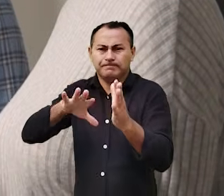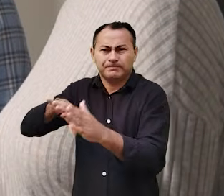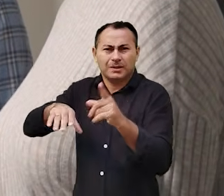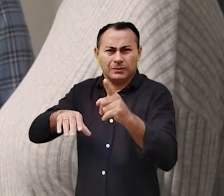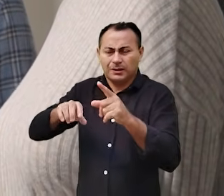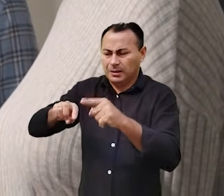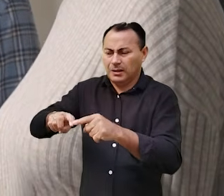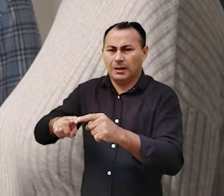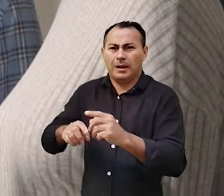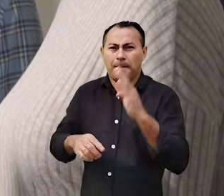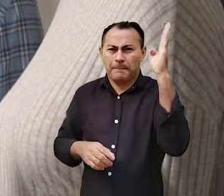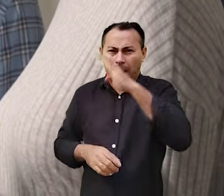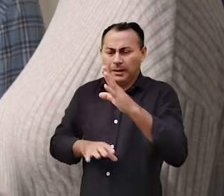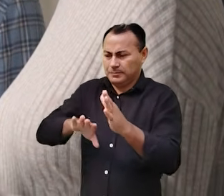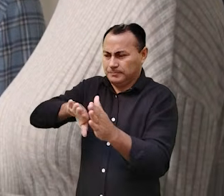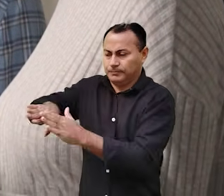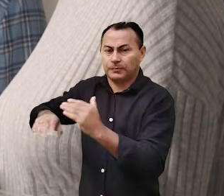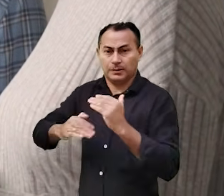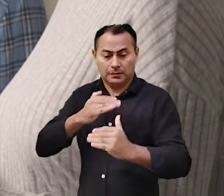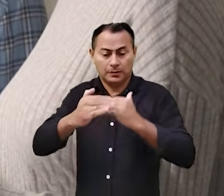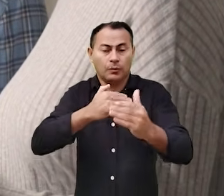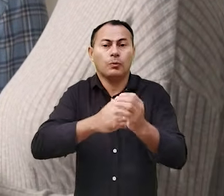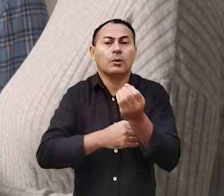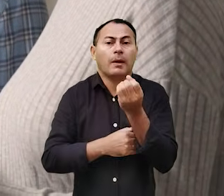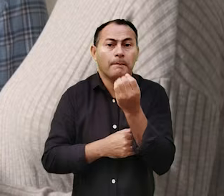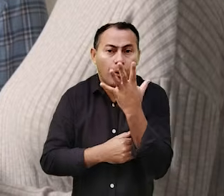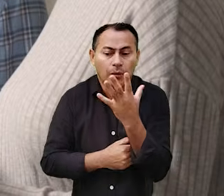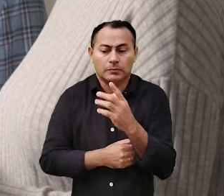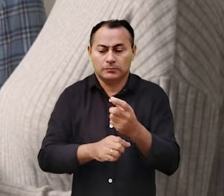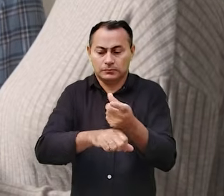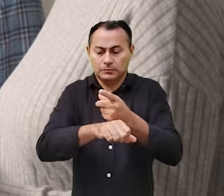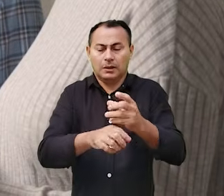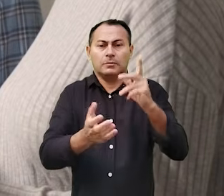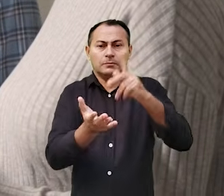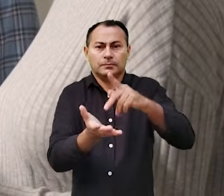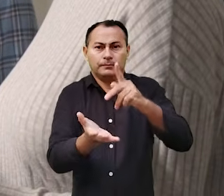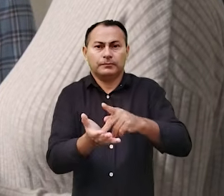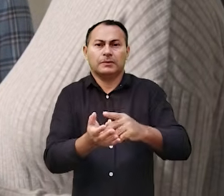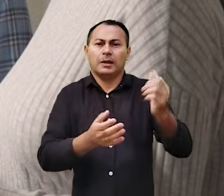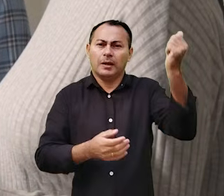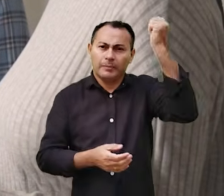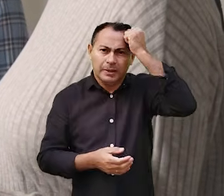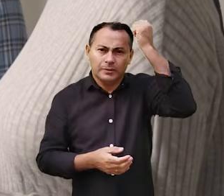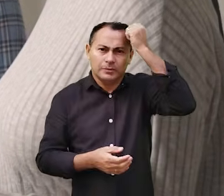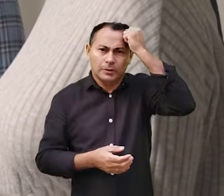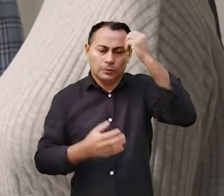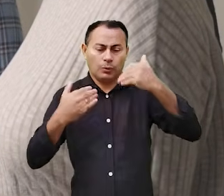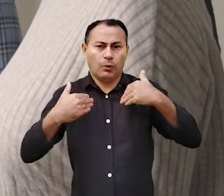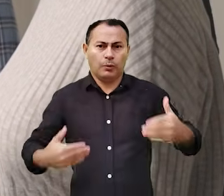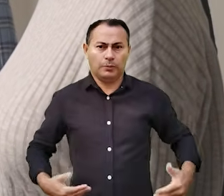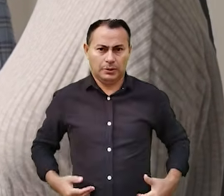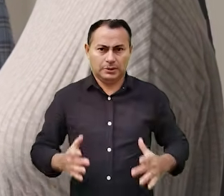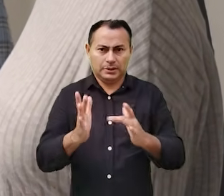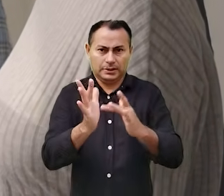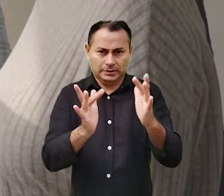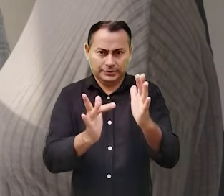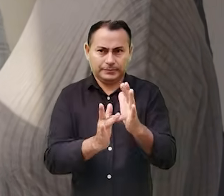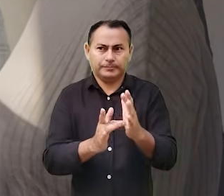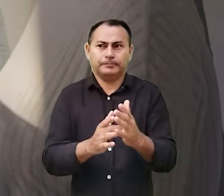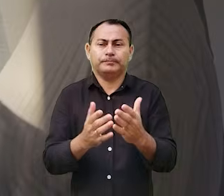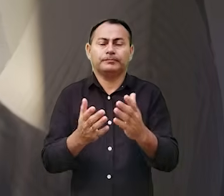aquela parte em você que é má e desenvolva o que é bom. Vamos buscar um verdadeiro arrependimento no corpo de